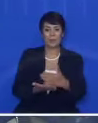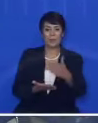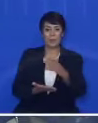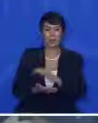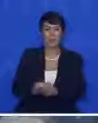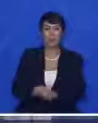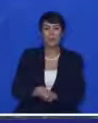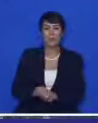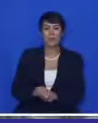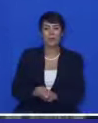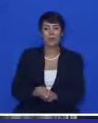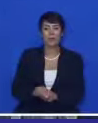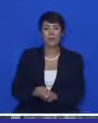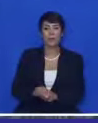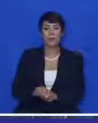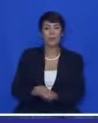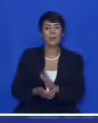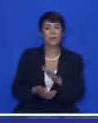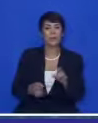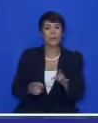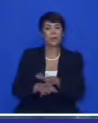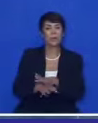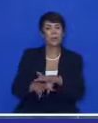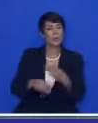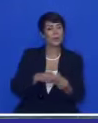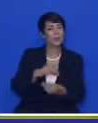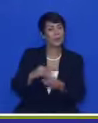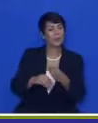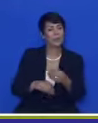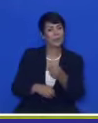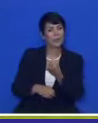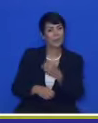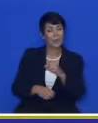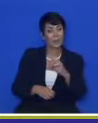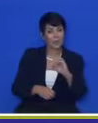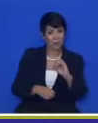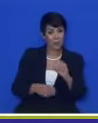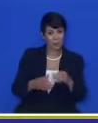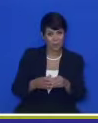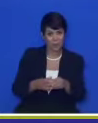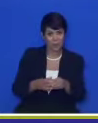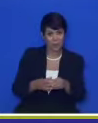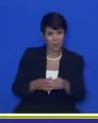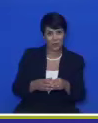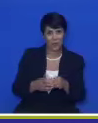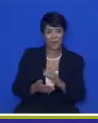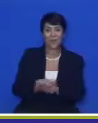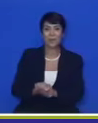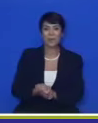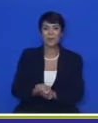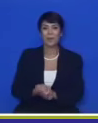Valendo! Globo carregado, embaralhando 80 bolas numeradas de 0 a 80.